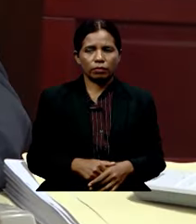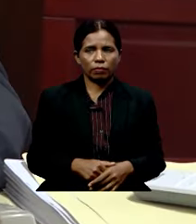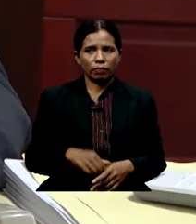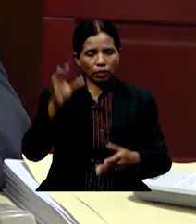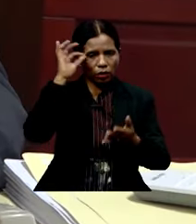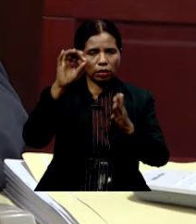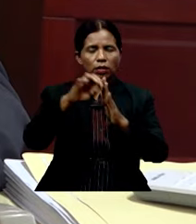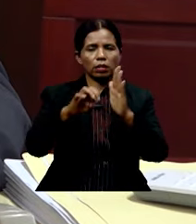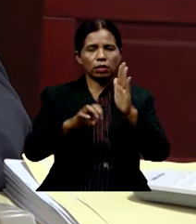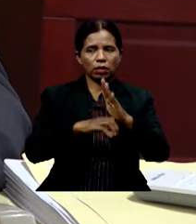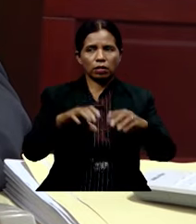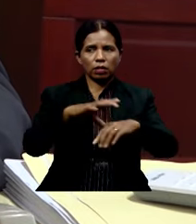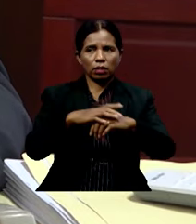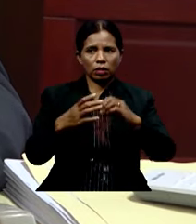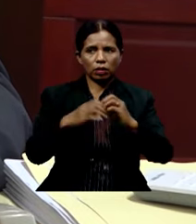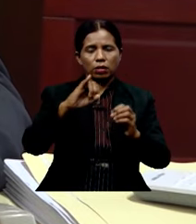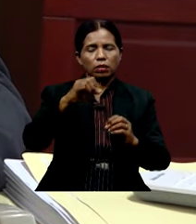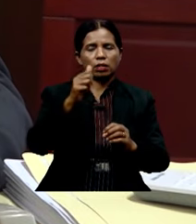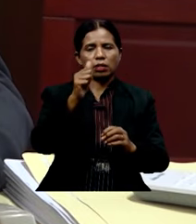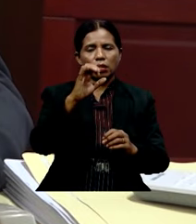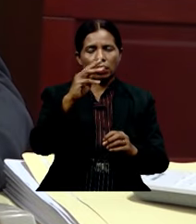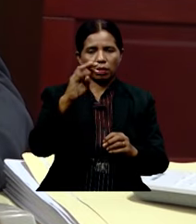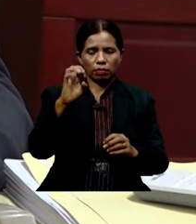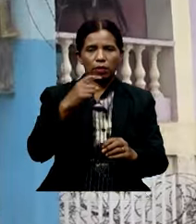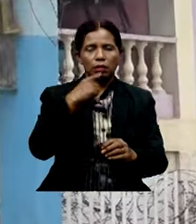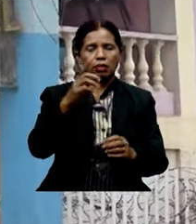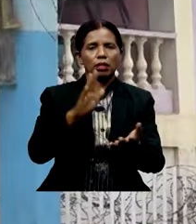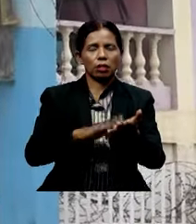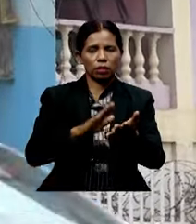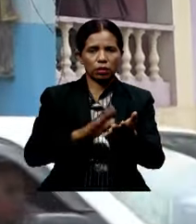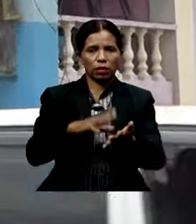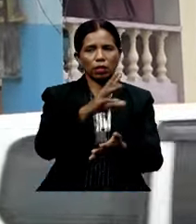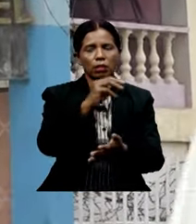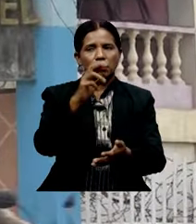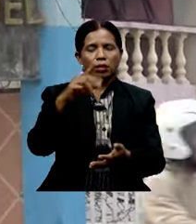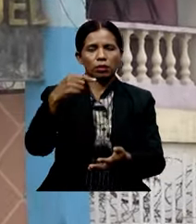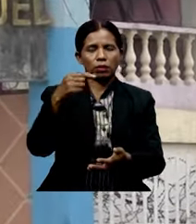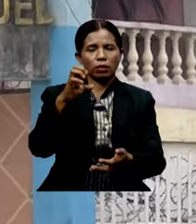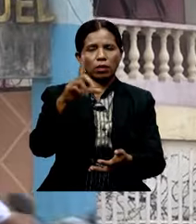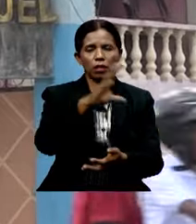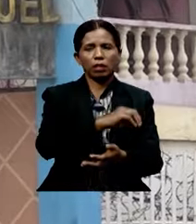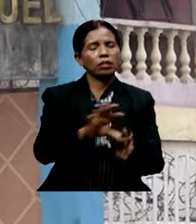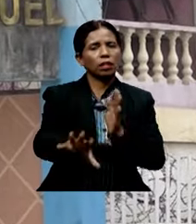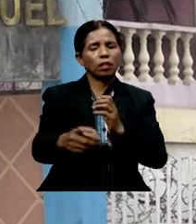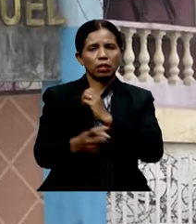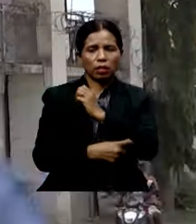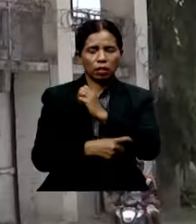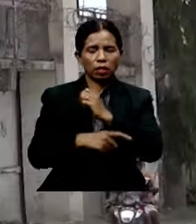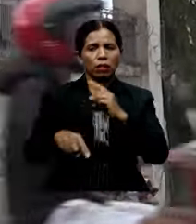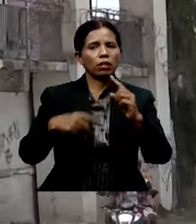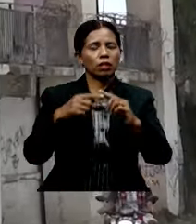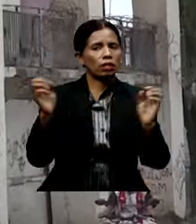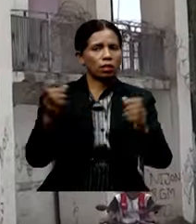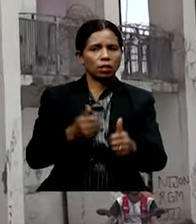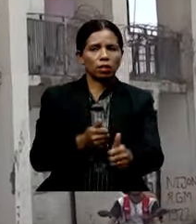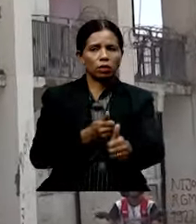Secretário de Estado de Terras Propriedades, Jaime Xavier Lopes, declara Escola Colégio São Miguel Arcanjo se reta em sanção, bem rir lá cumpre